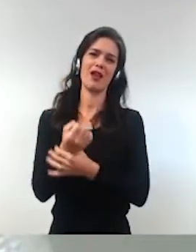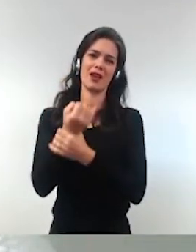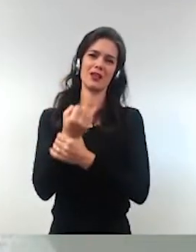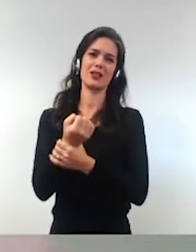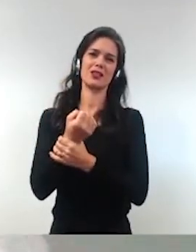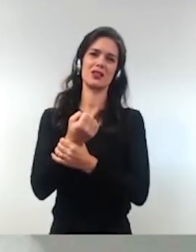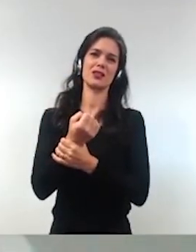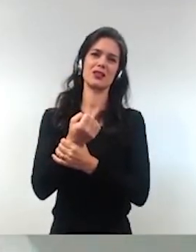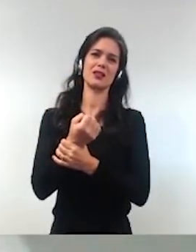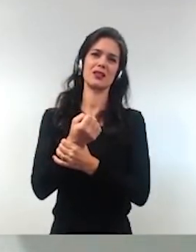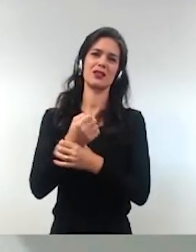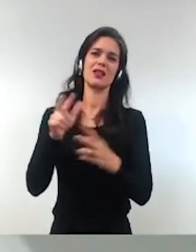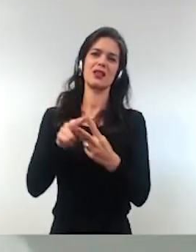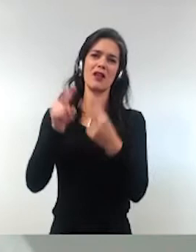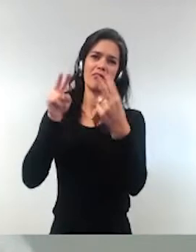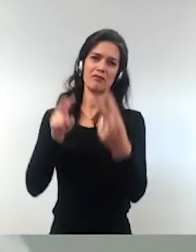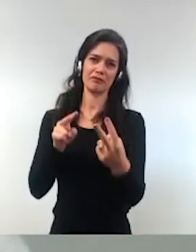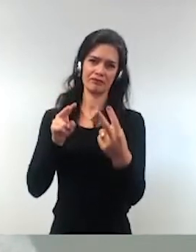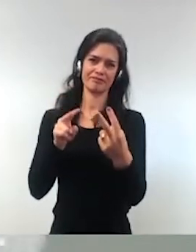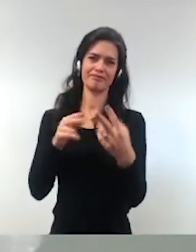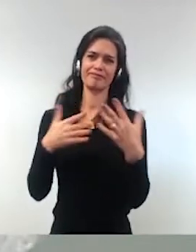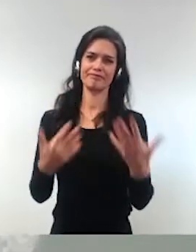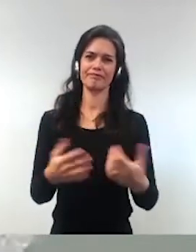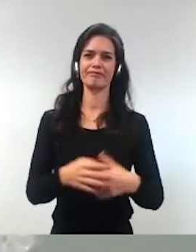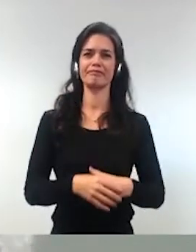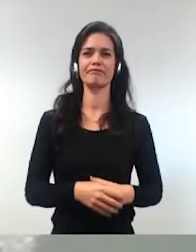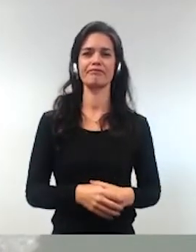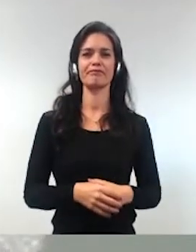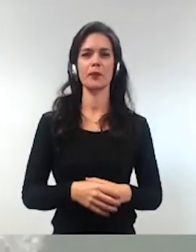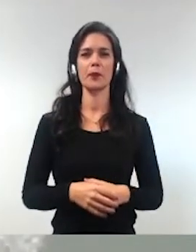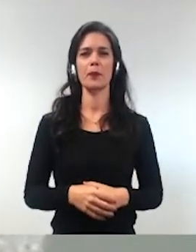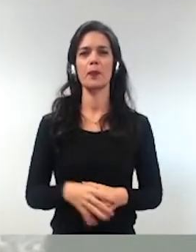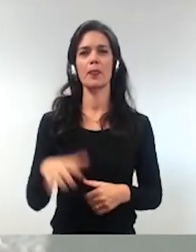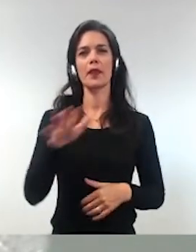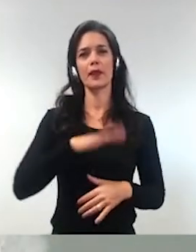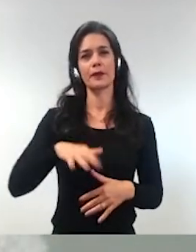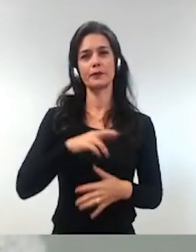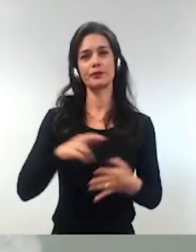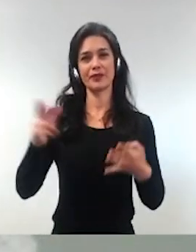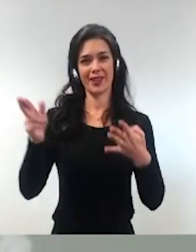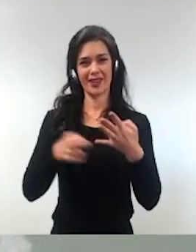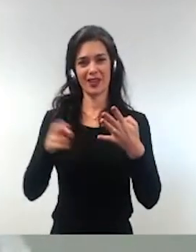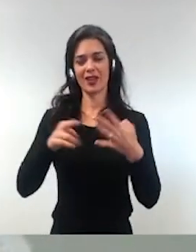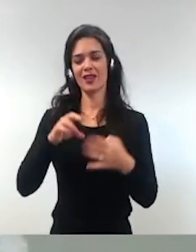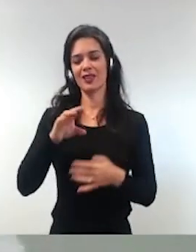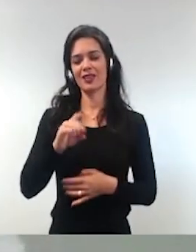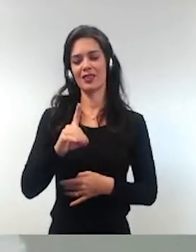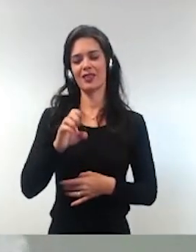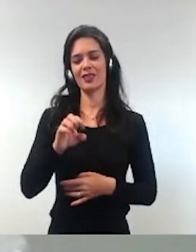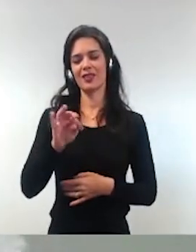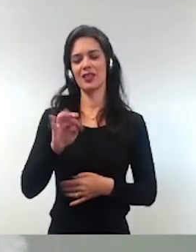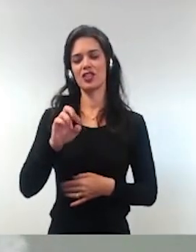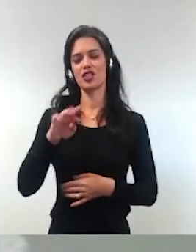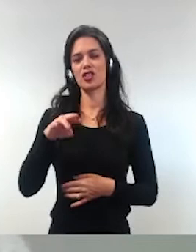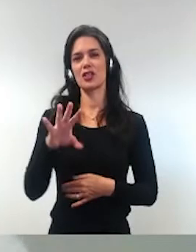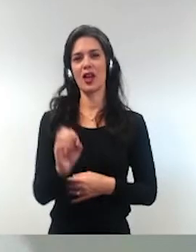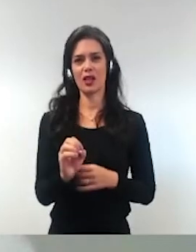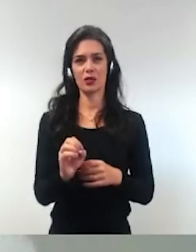nesse âmbito virtualizado? Bem, no campo dos recursos destinados, a Justiça do Trabalho